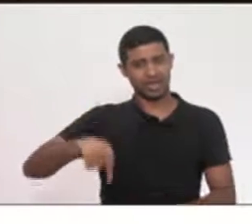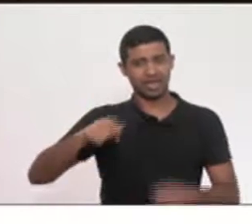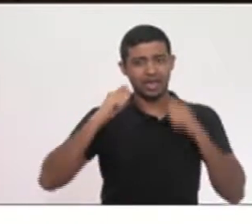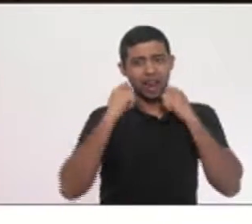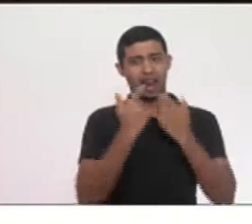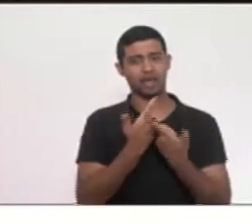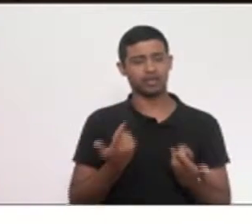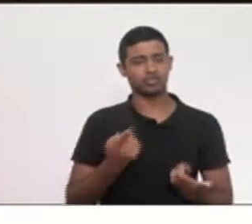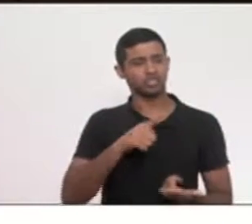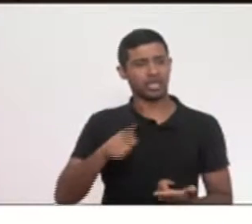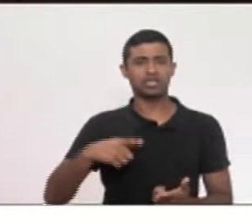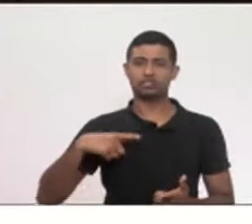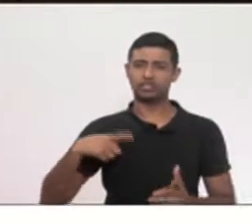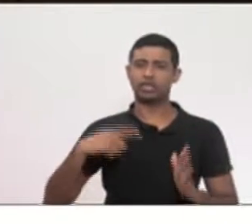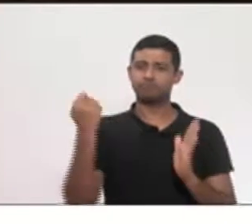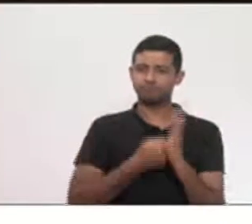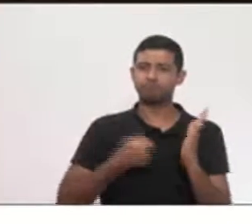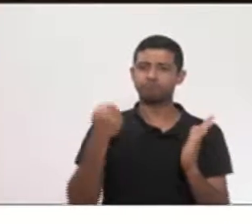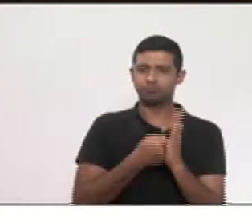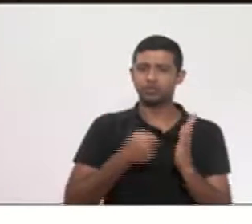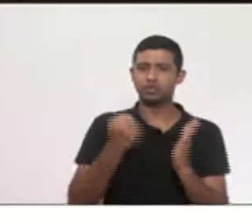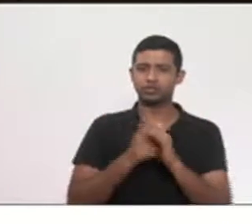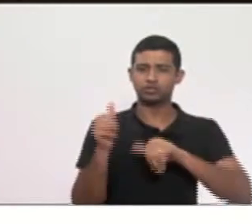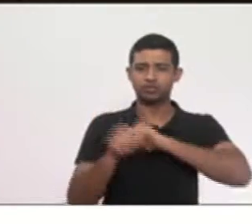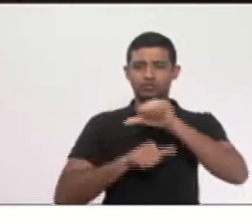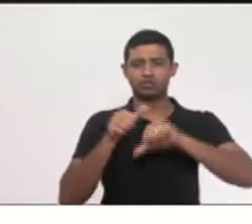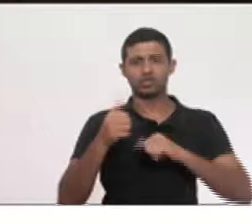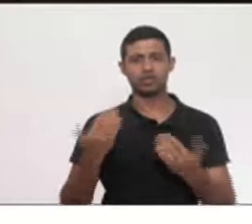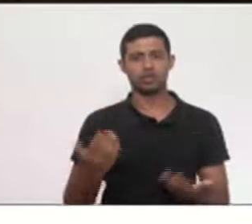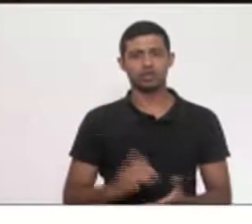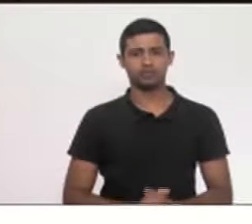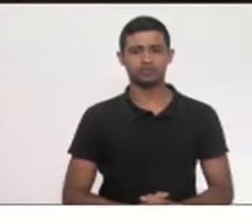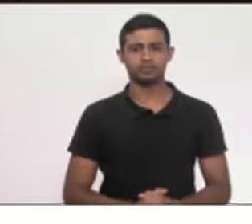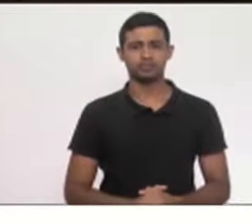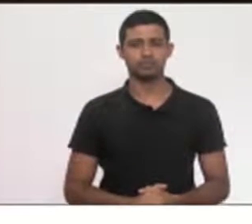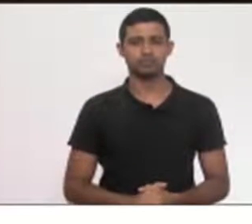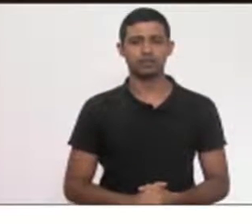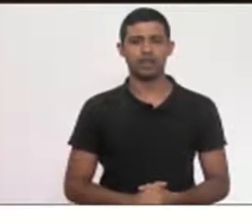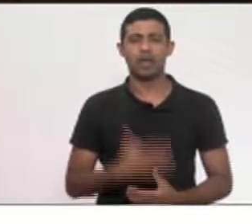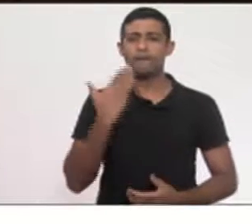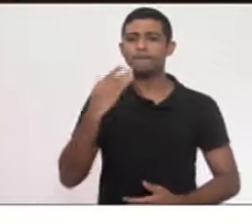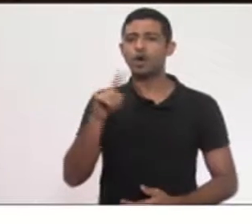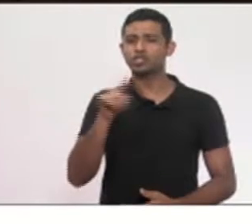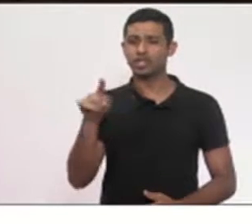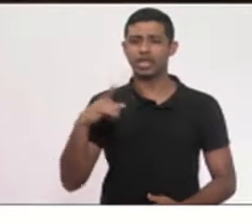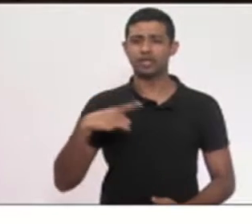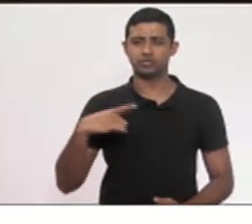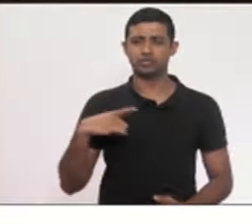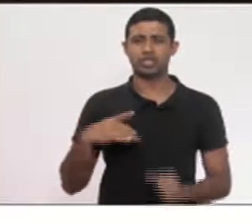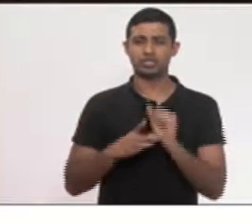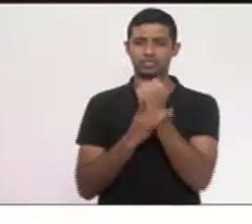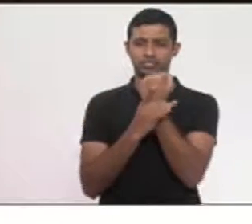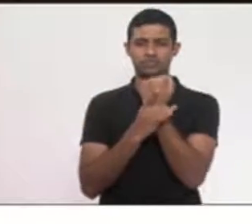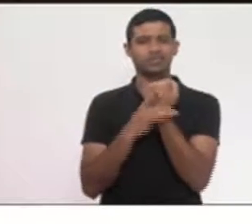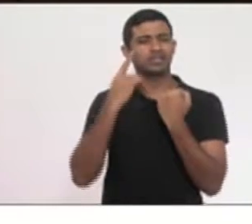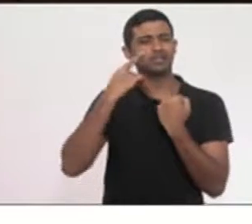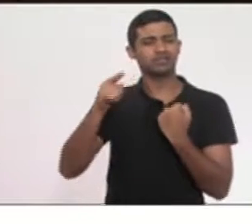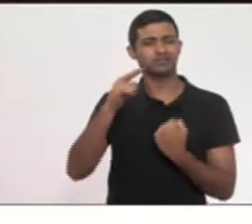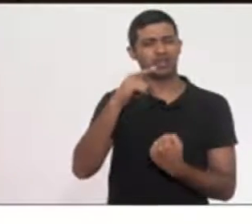parlamento tem a obrigação de corrigir, garantindo que esses servidores, que estão há